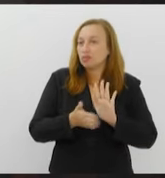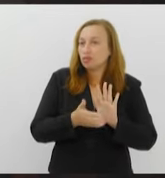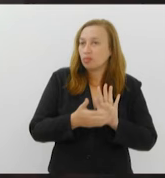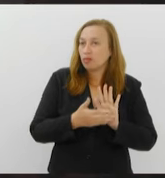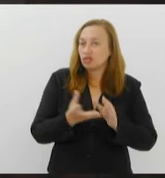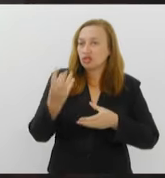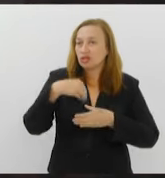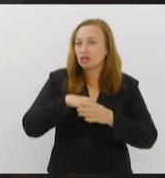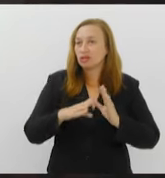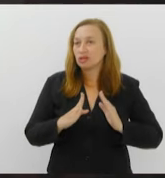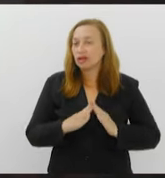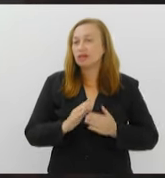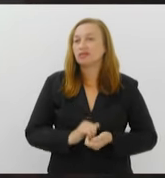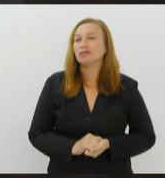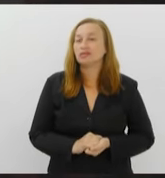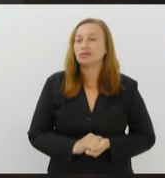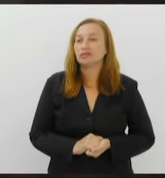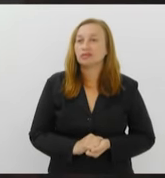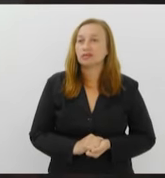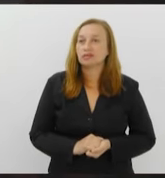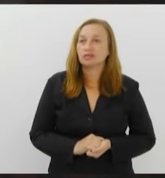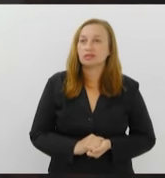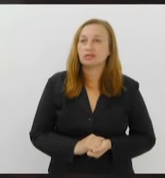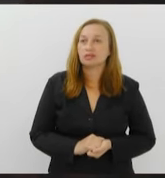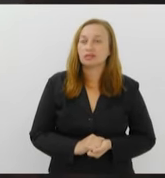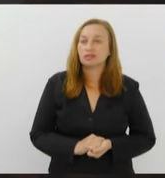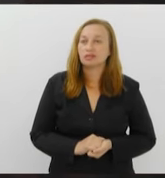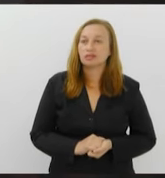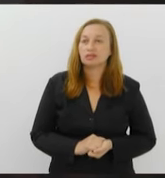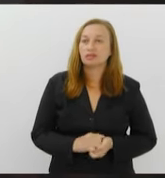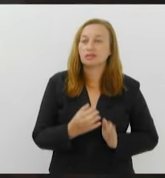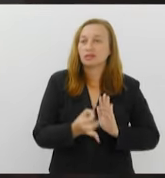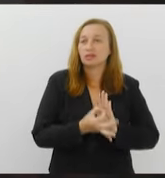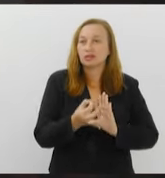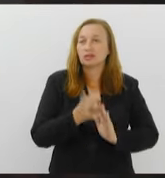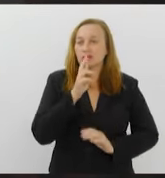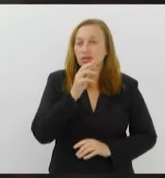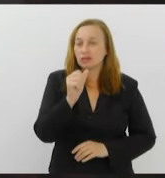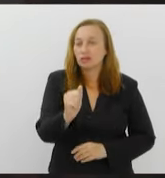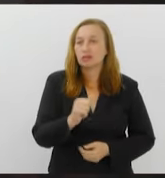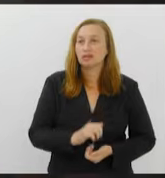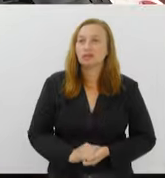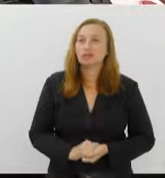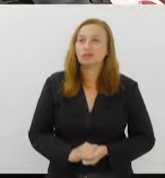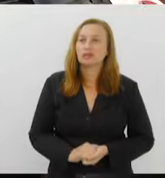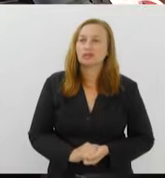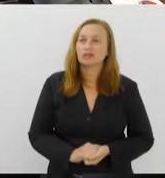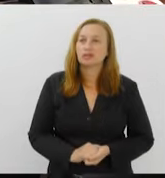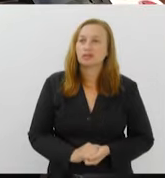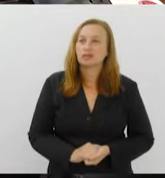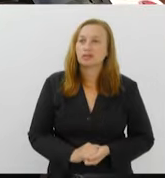Proposições Externas. Para emitir o parecer, deputado Rodrigo Amorim.